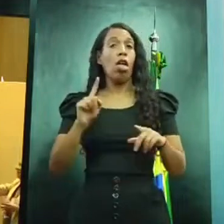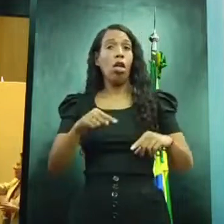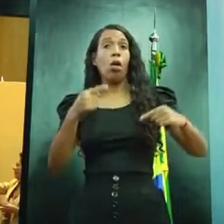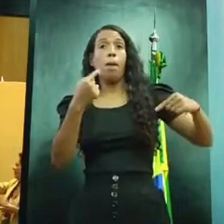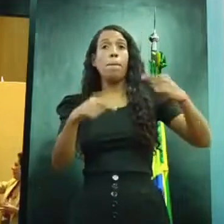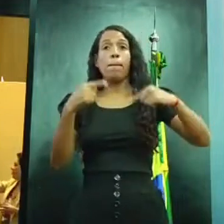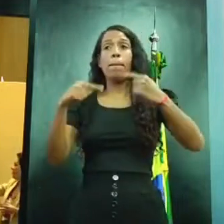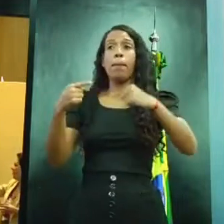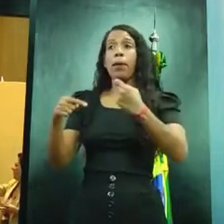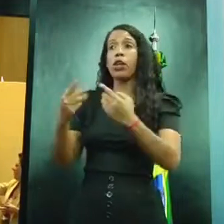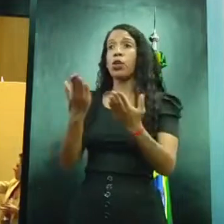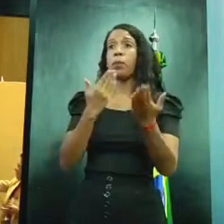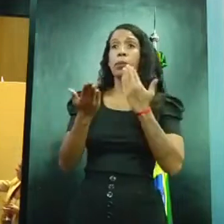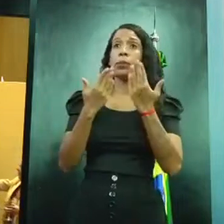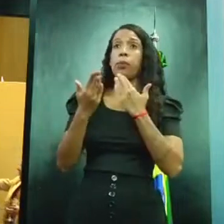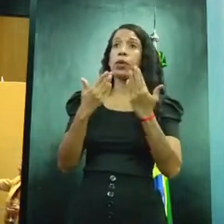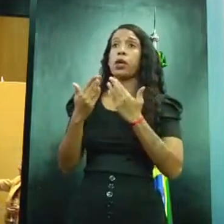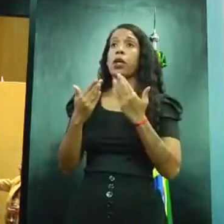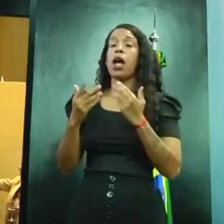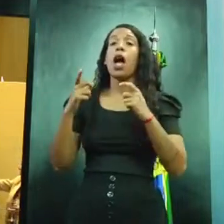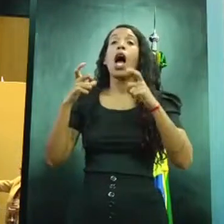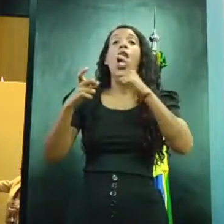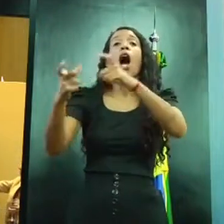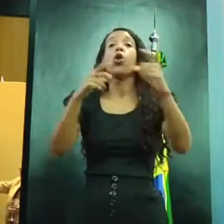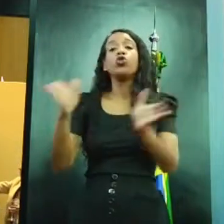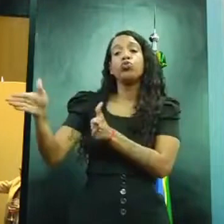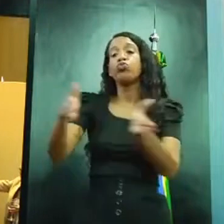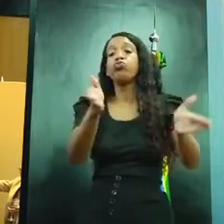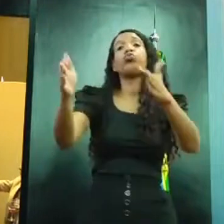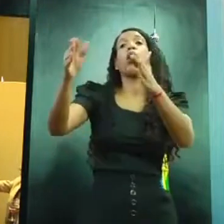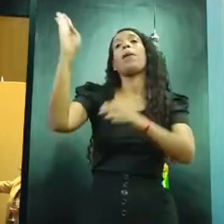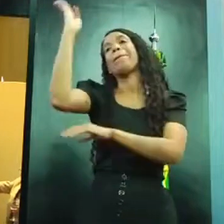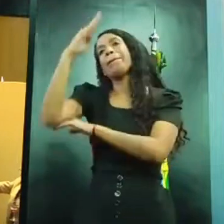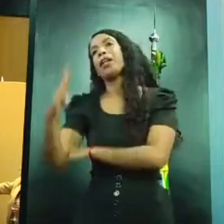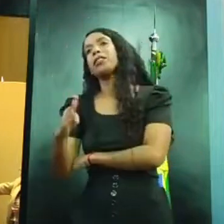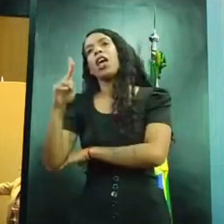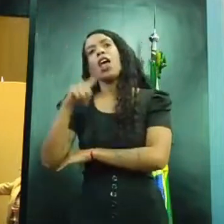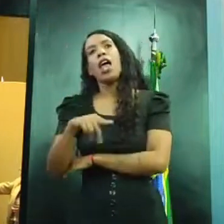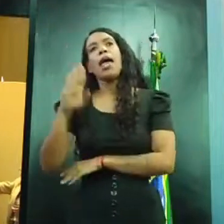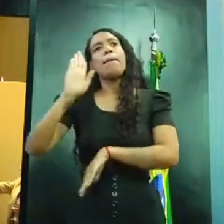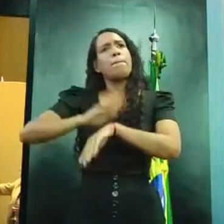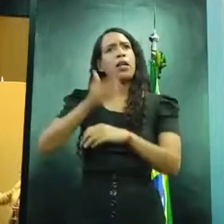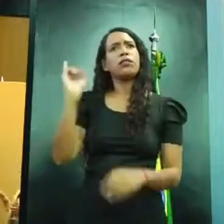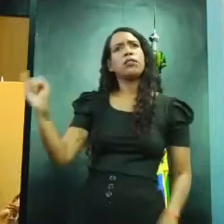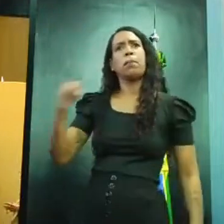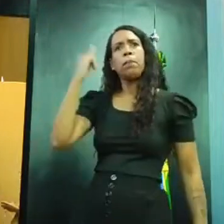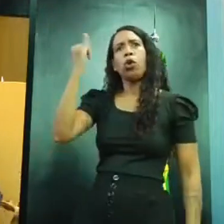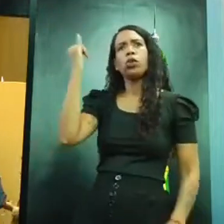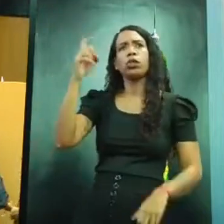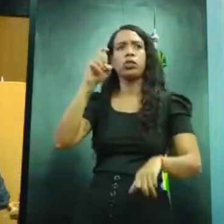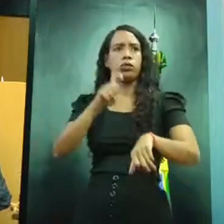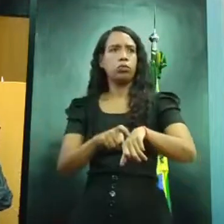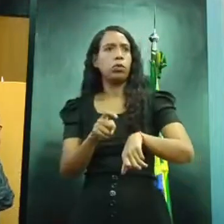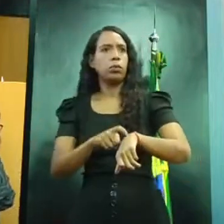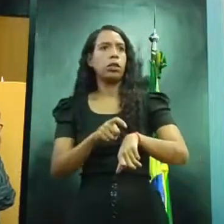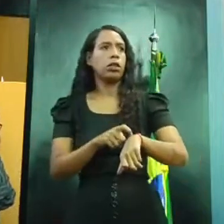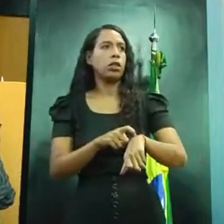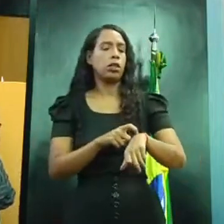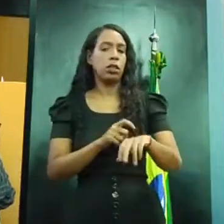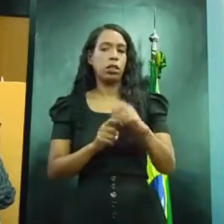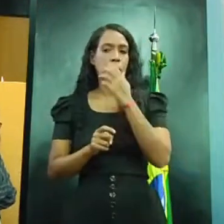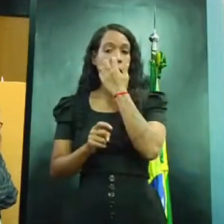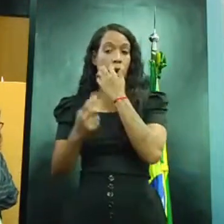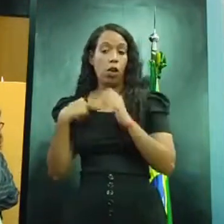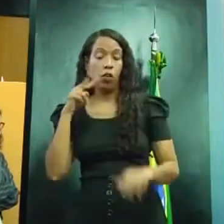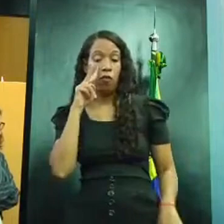debate sobre o destino do Brasil, sobre aonde a gente quer chegar. É o debate mais importante nesse momento.